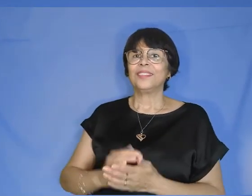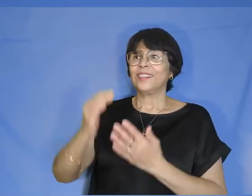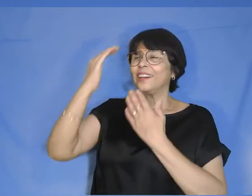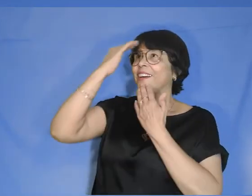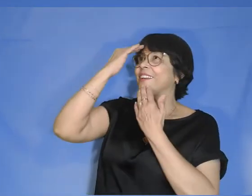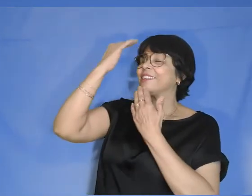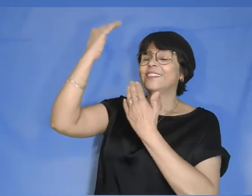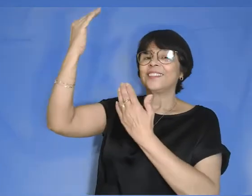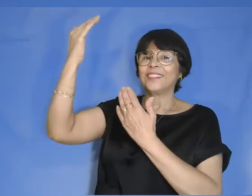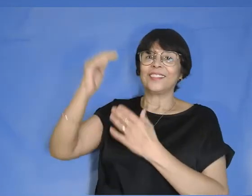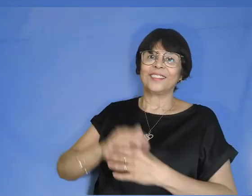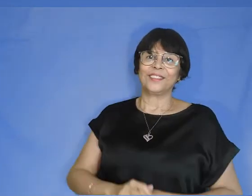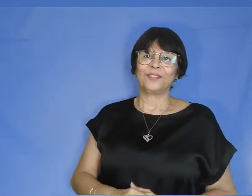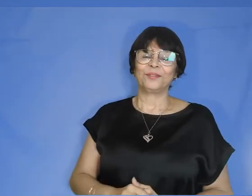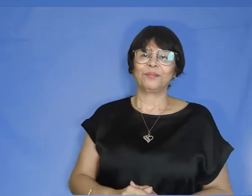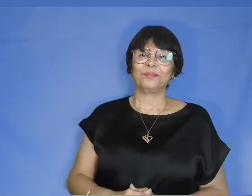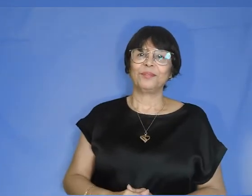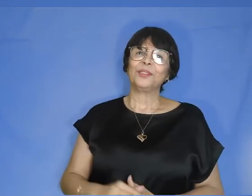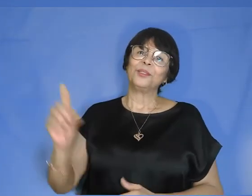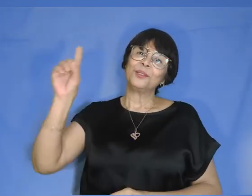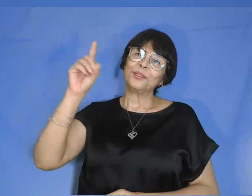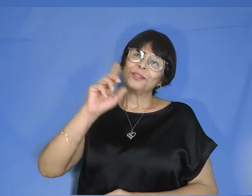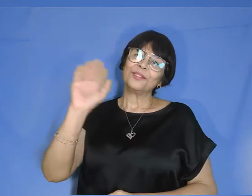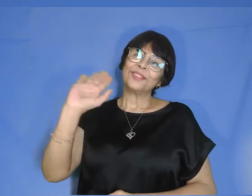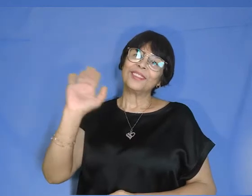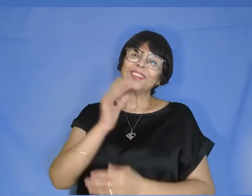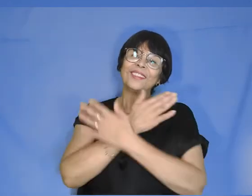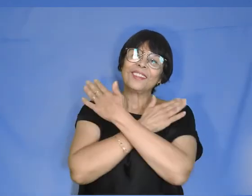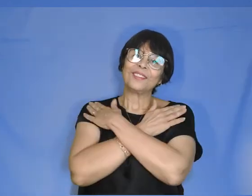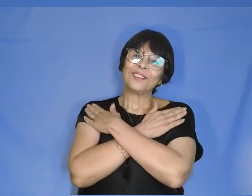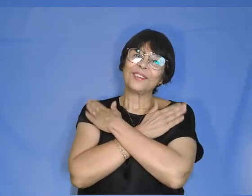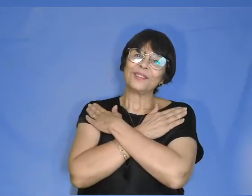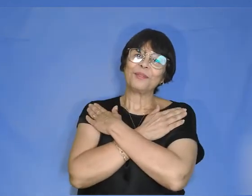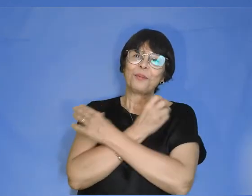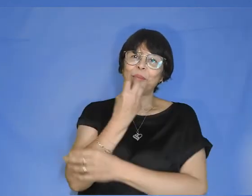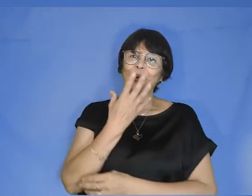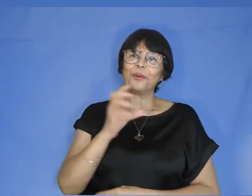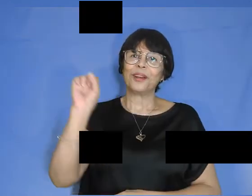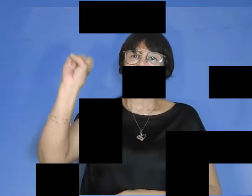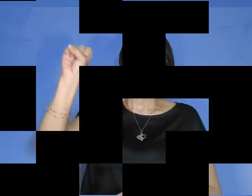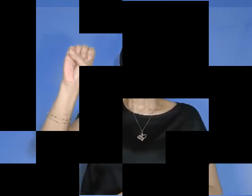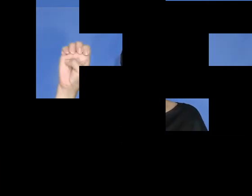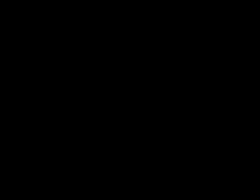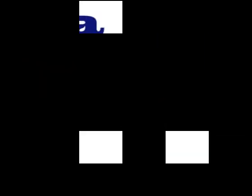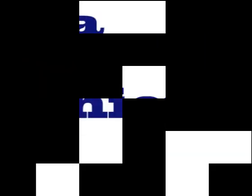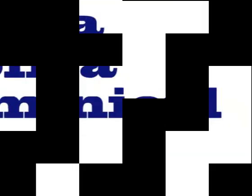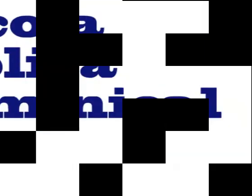falar mais alguma coisa sobre isso. Um grande abraço, uma boa aula de escola dominical. Aproveite!